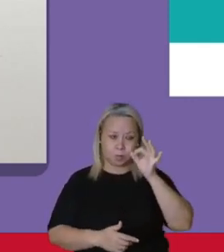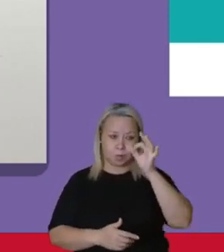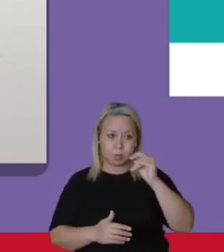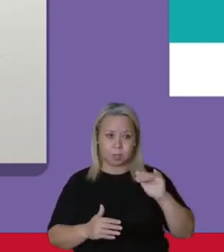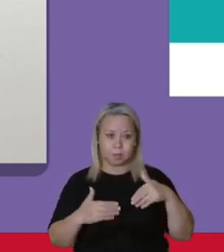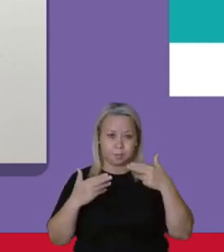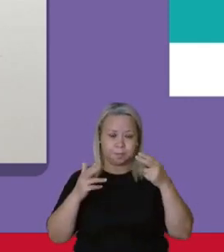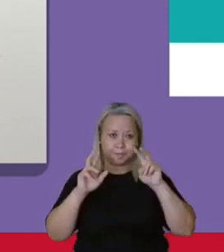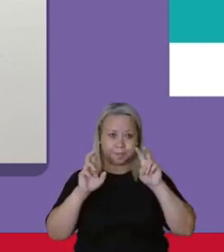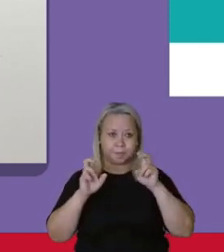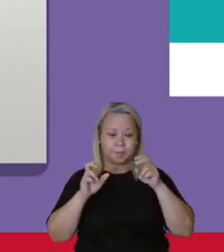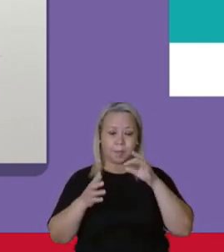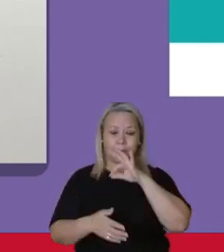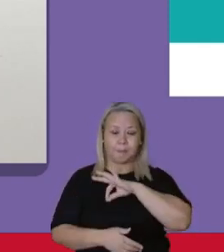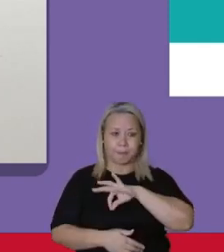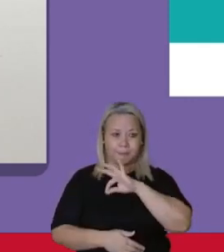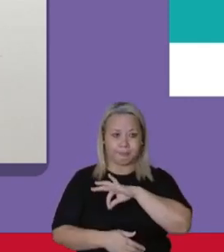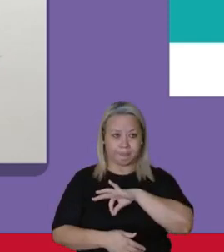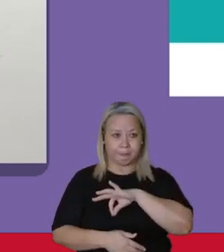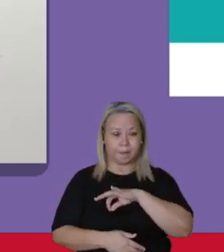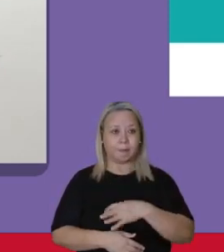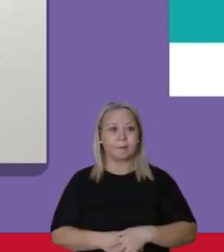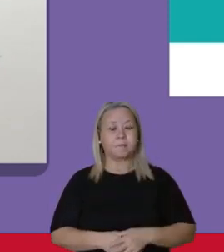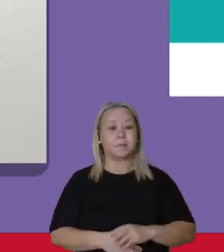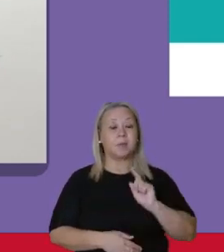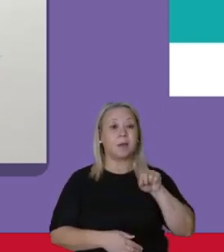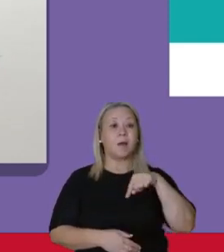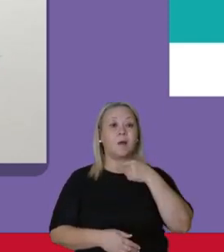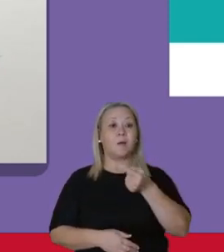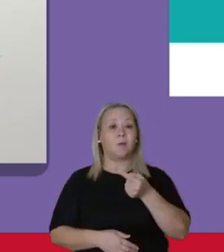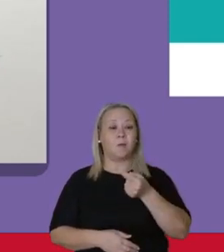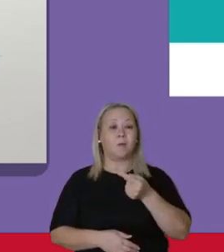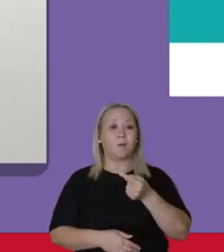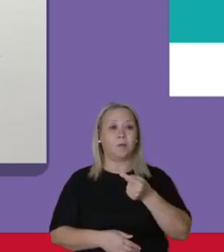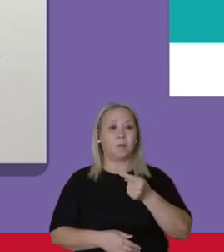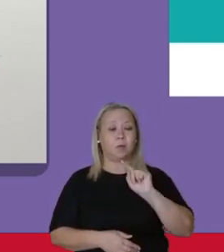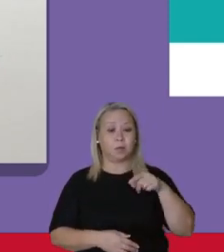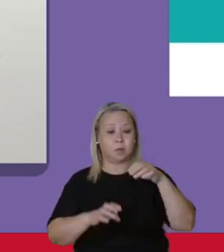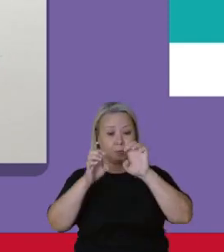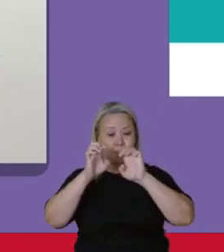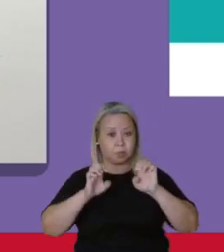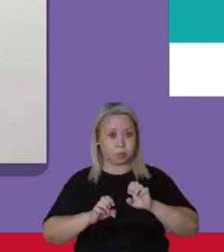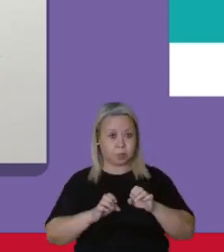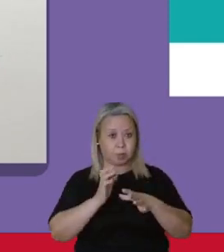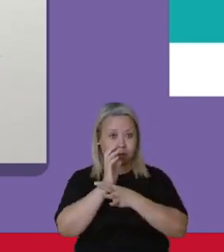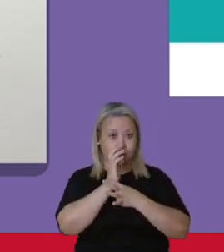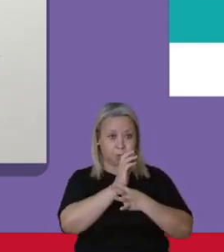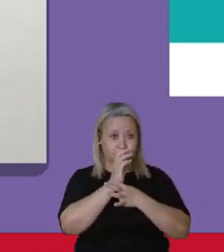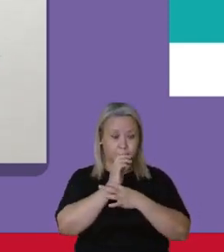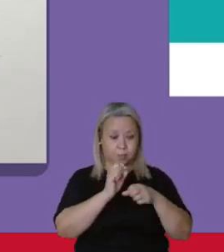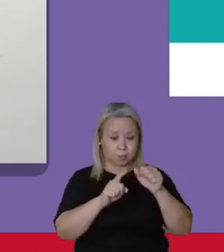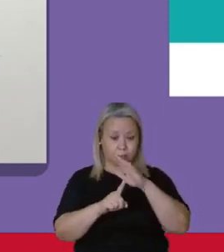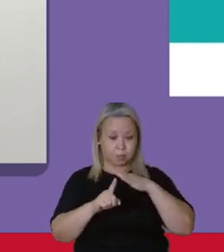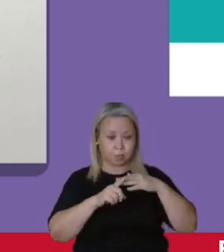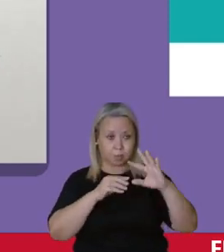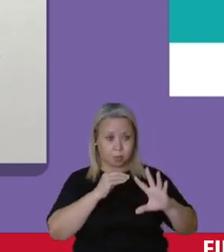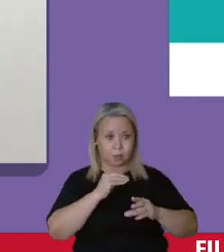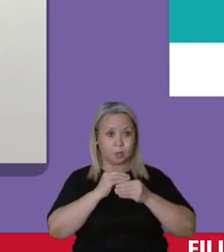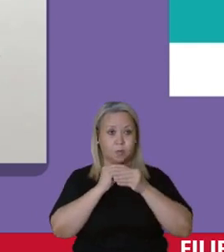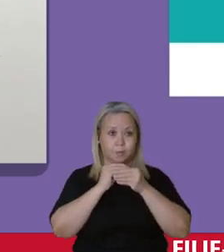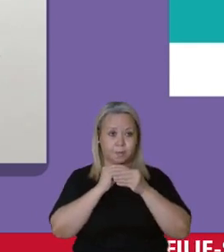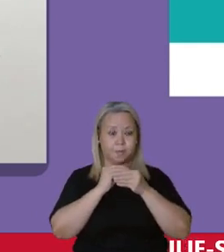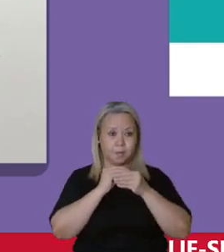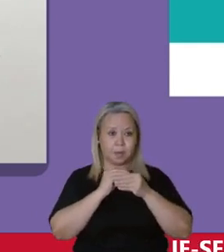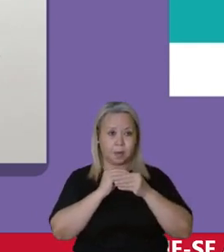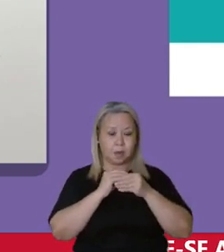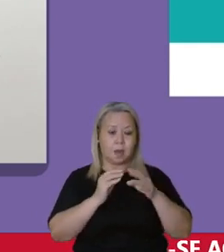seu salário. Além disso, o sistema de seguridade social também complementa